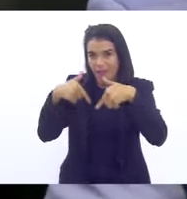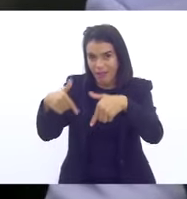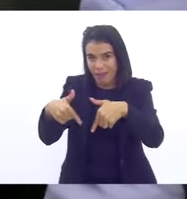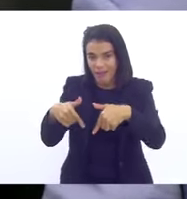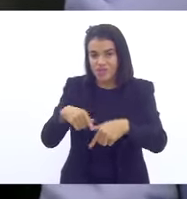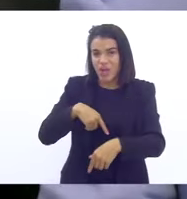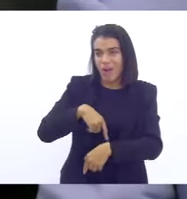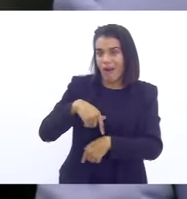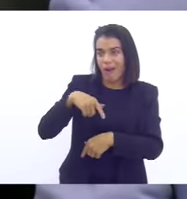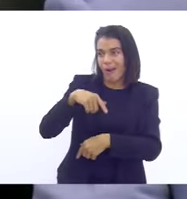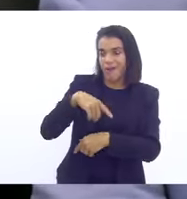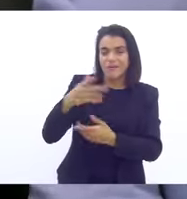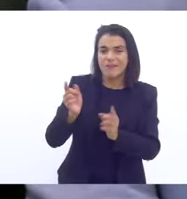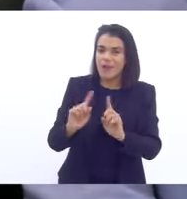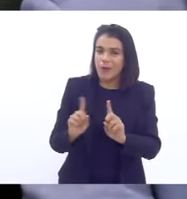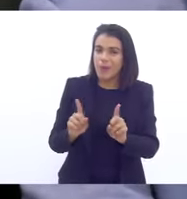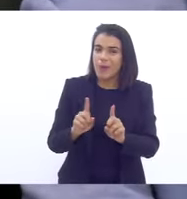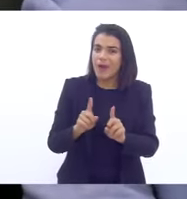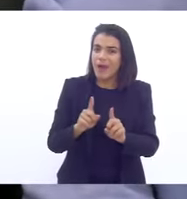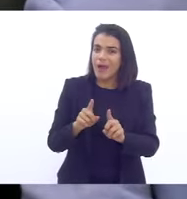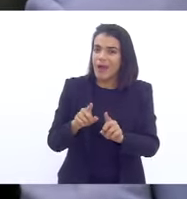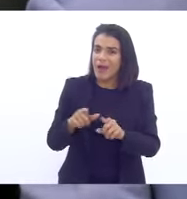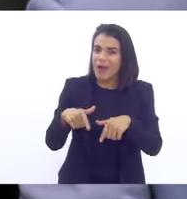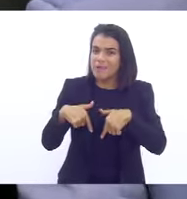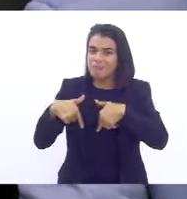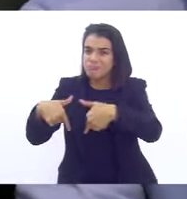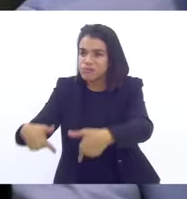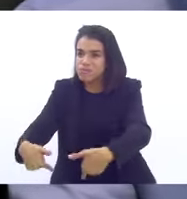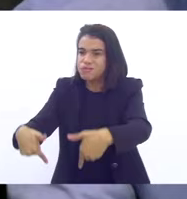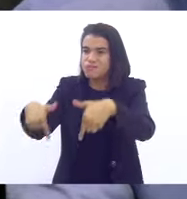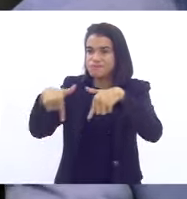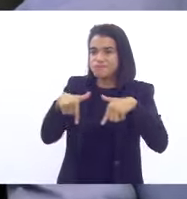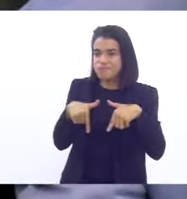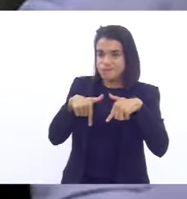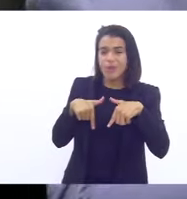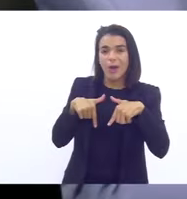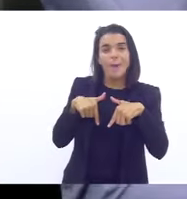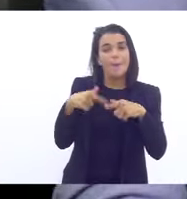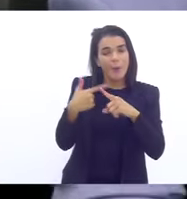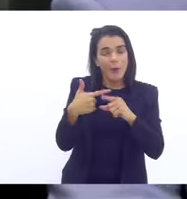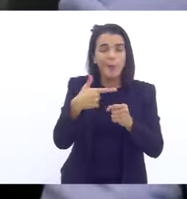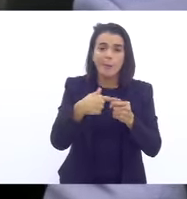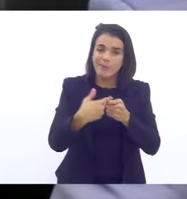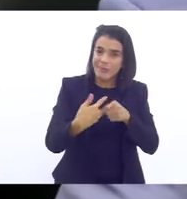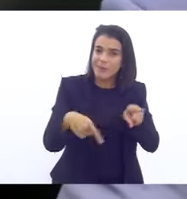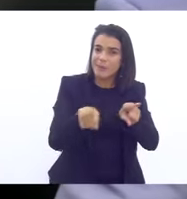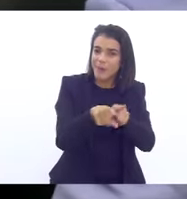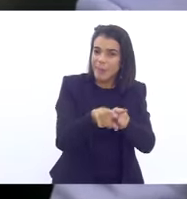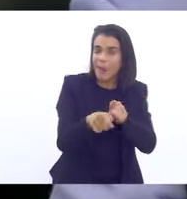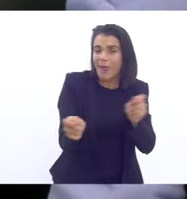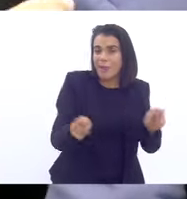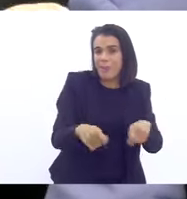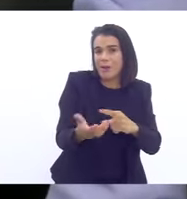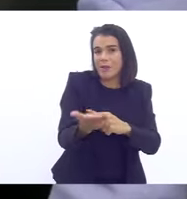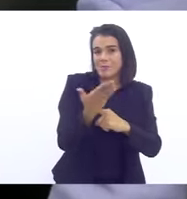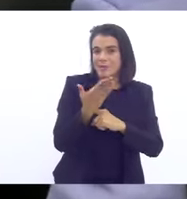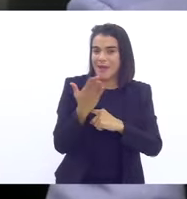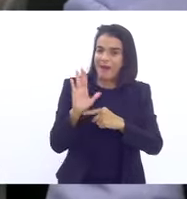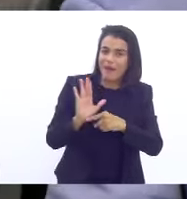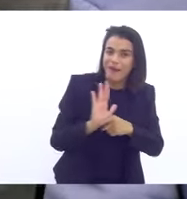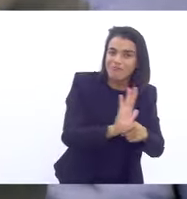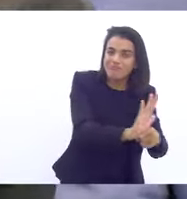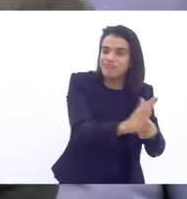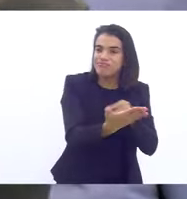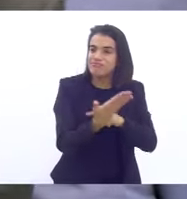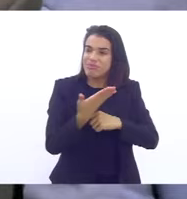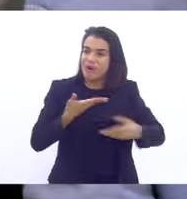amarelo e vermelho e ficar apresentando. Não, é uma via de mão dupla, porque os municípios podem ajudar. essa zona cinzenta que foi